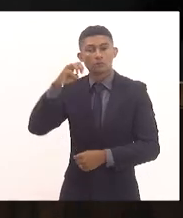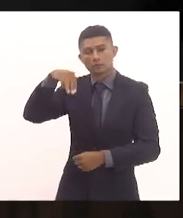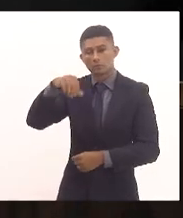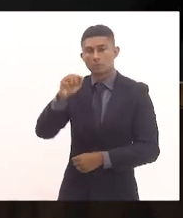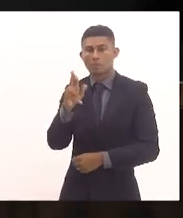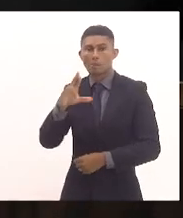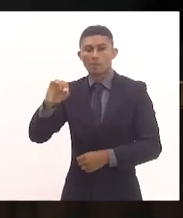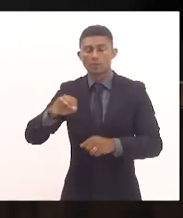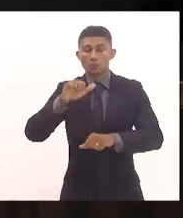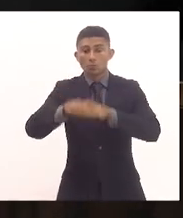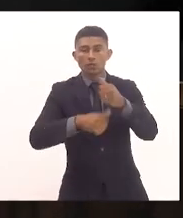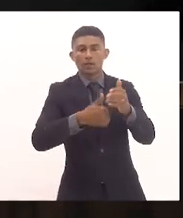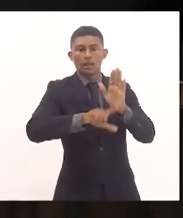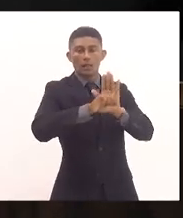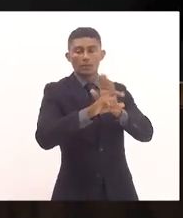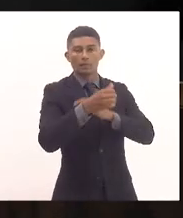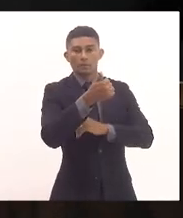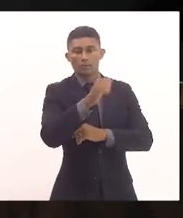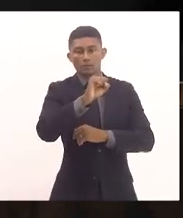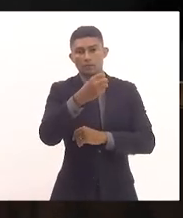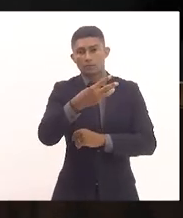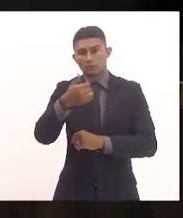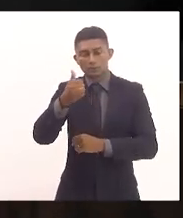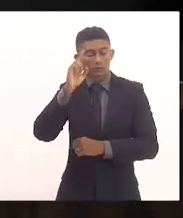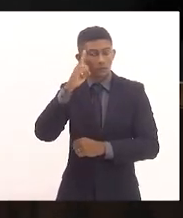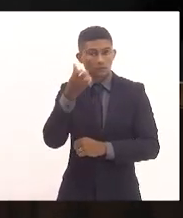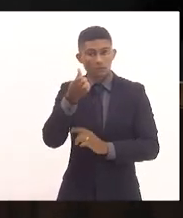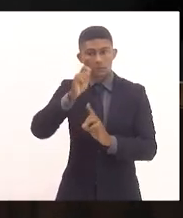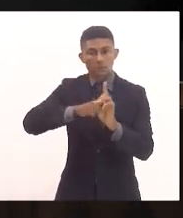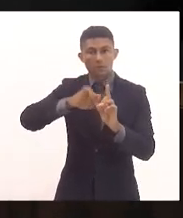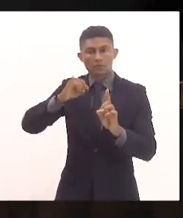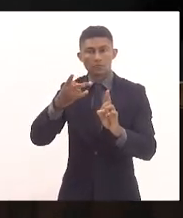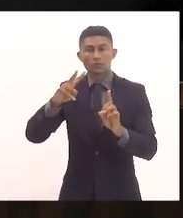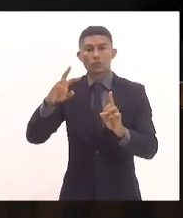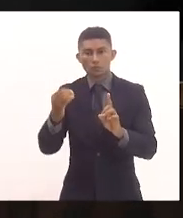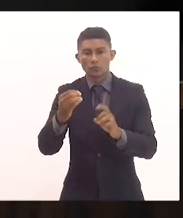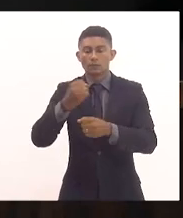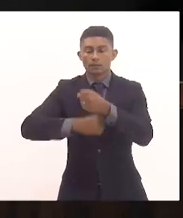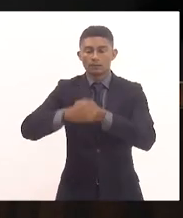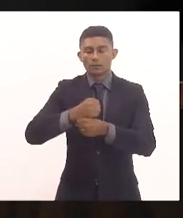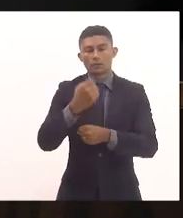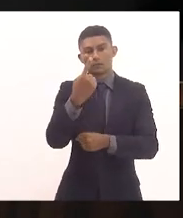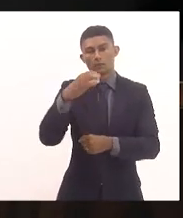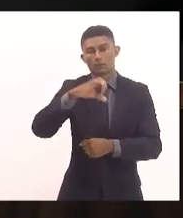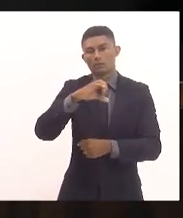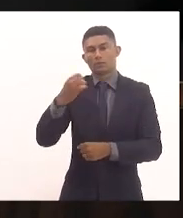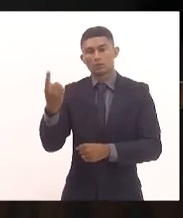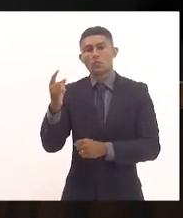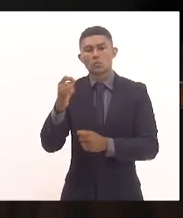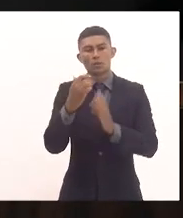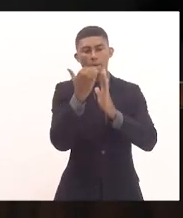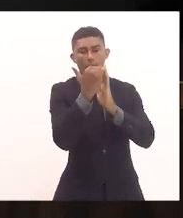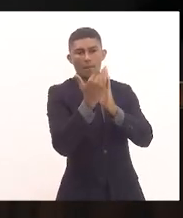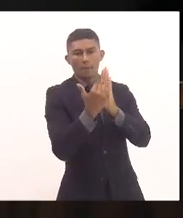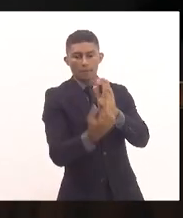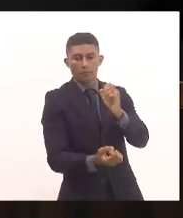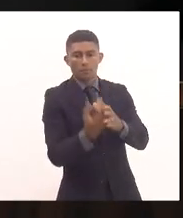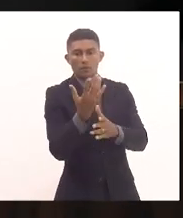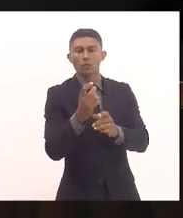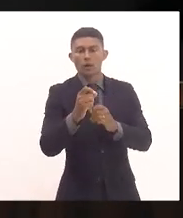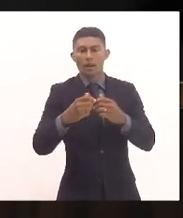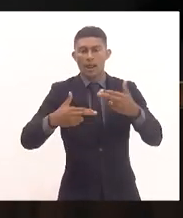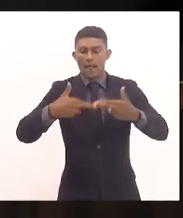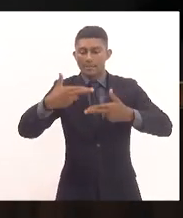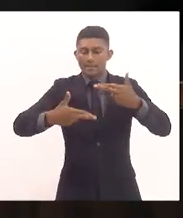lei 1831 de 6 de julho de 91 para criar o programa Reciclar é Pensar em